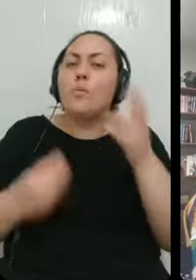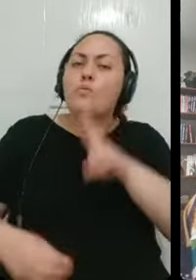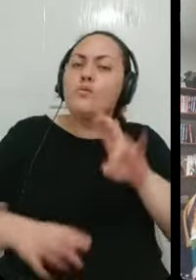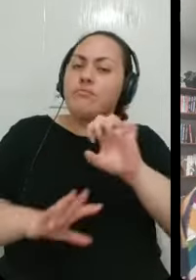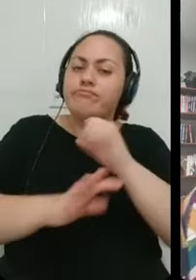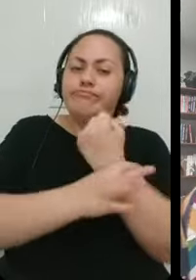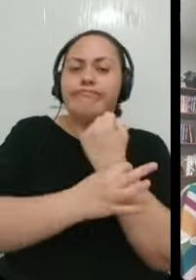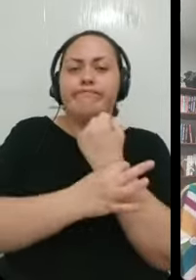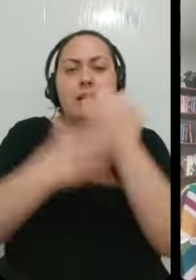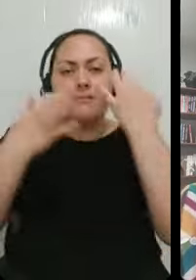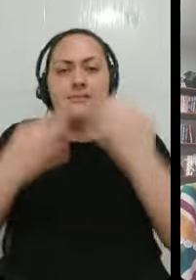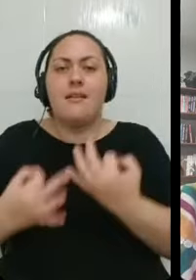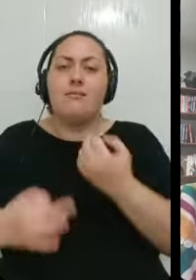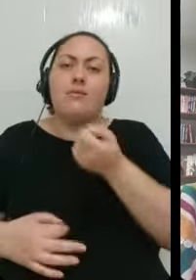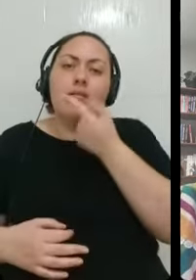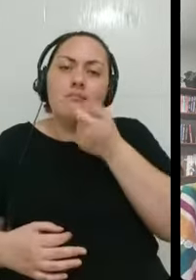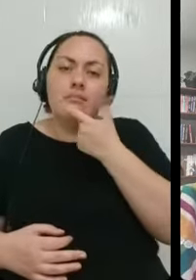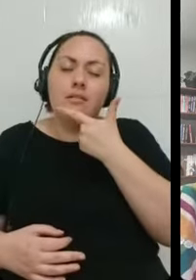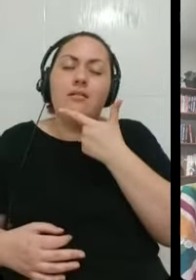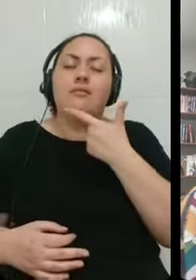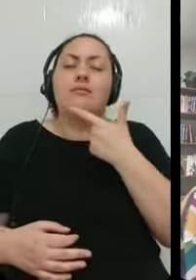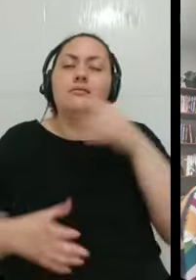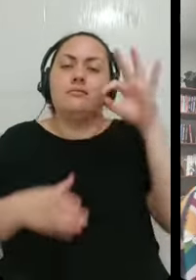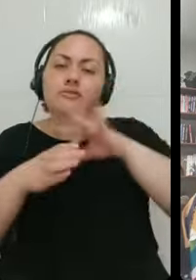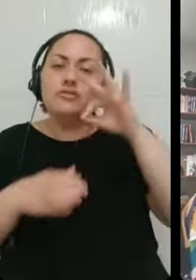De fitoterápicos e de chás.